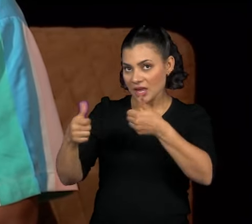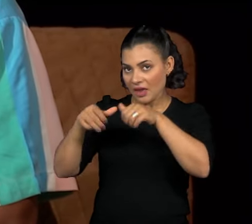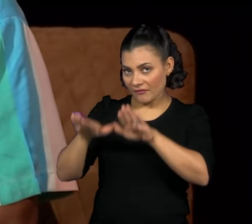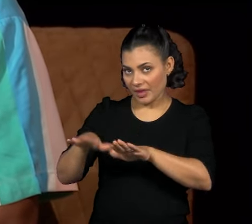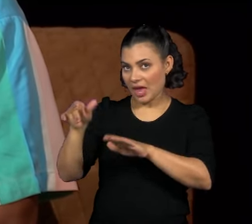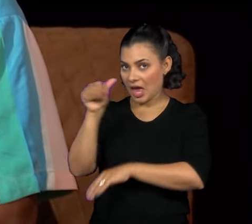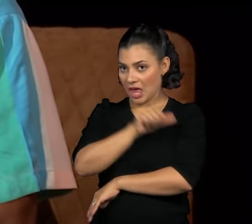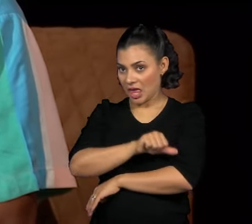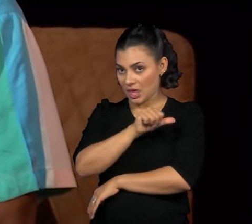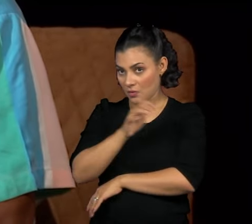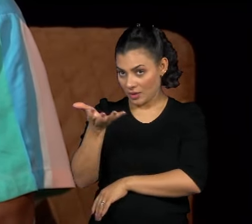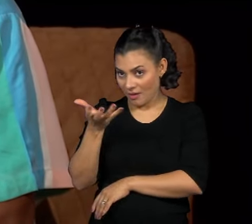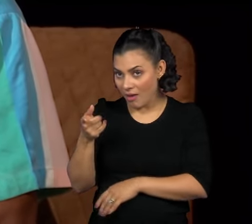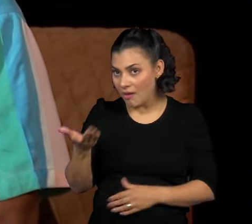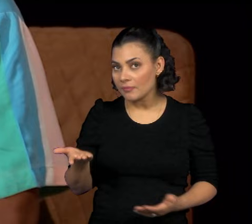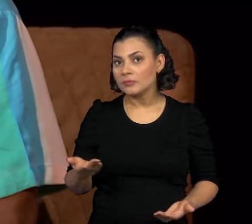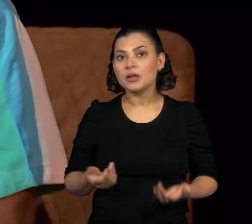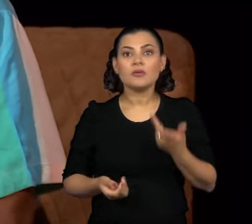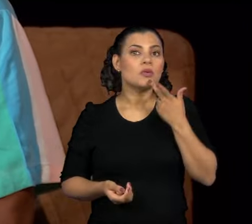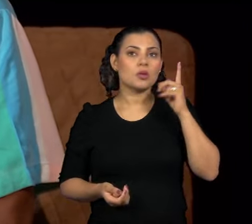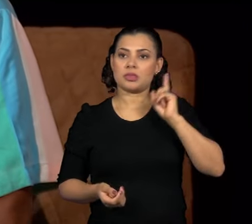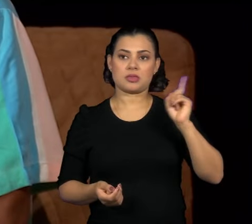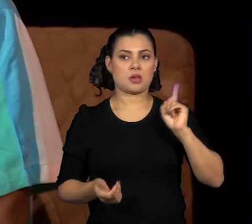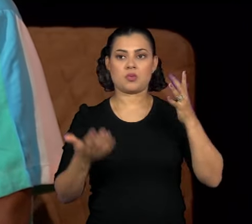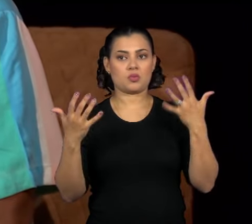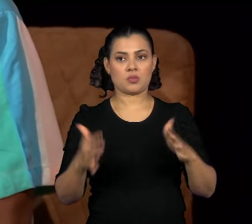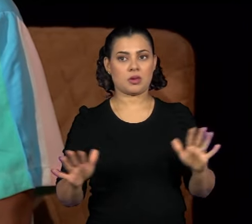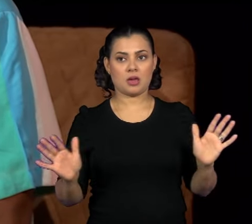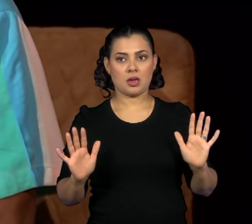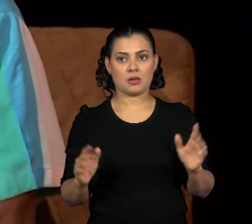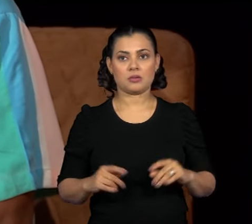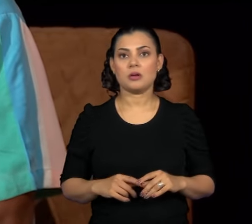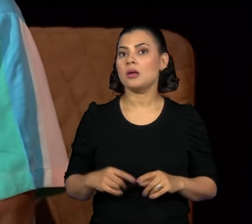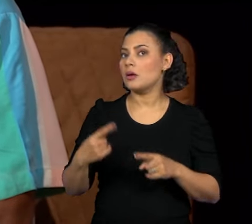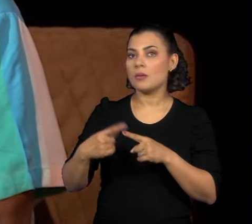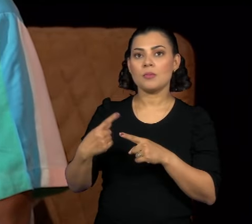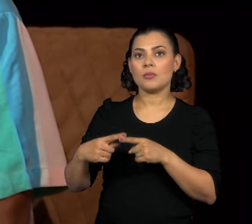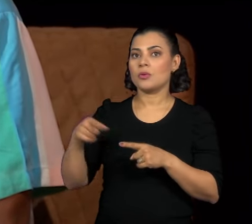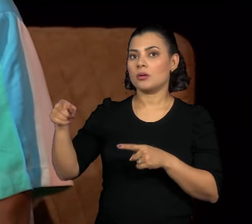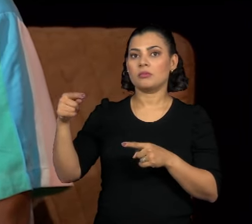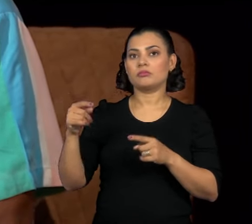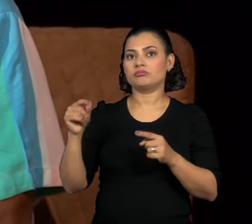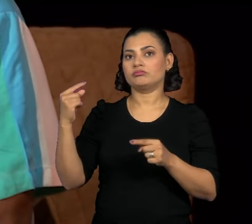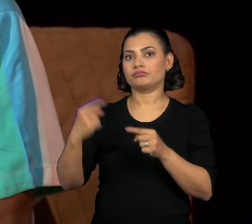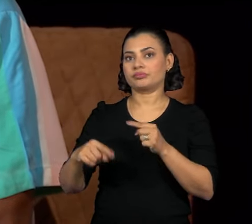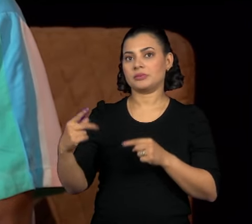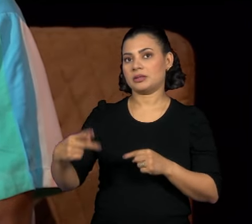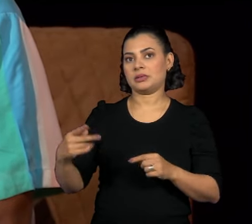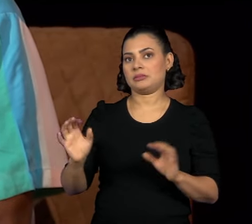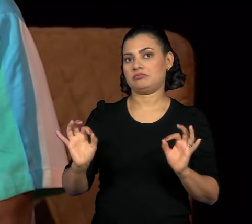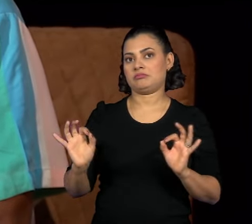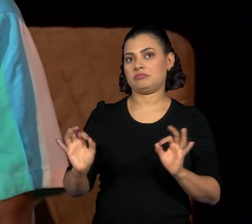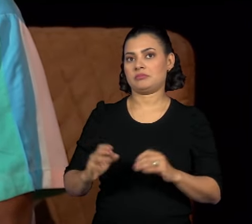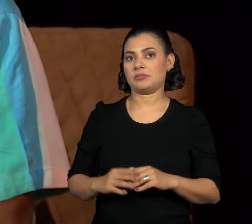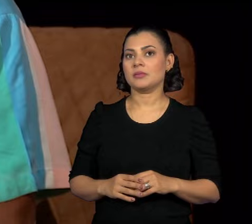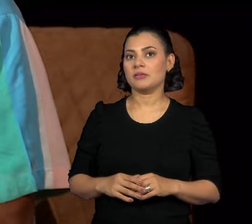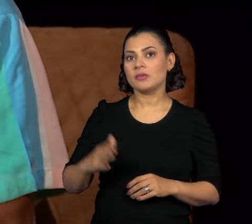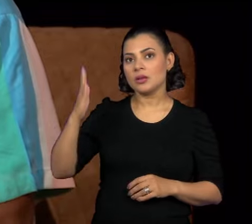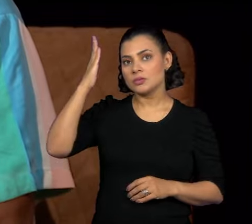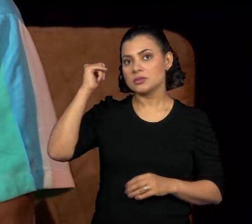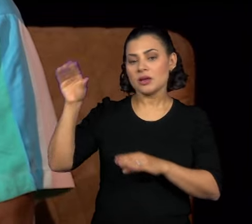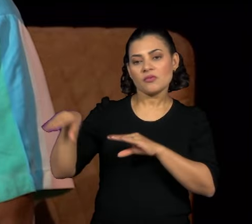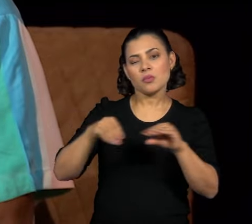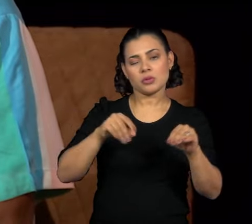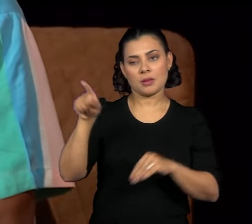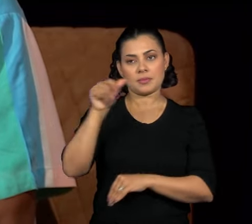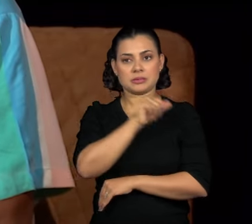Rio de Janeiro? Aí eu falei, não, senhor. Aí ele disse, porque aqui não tem lugar para você, não. Eu disse, eu estou pensando em ir para São